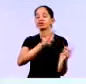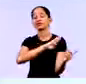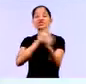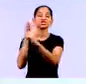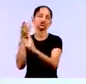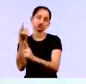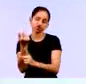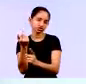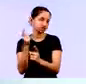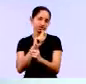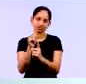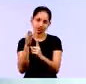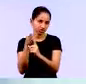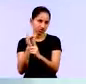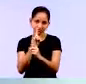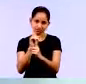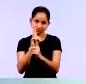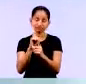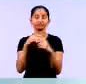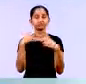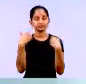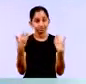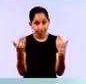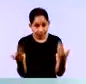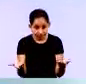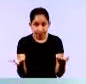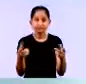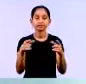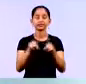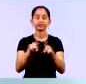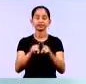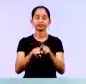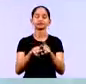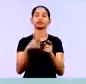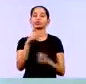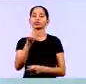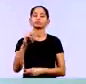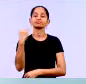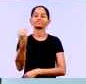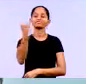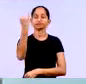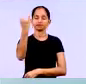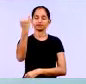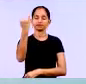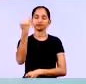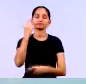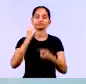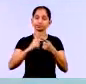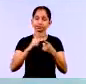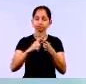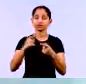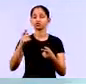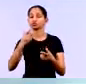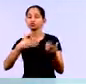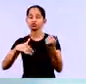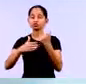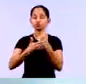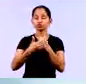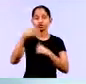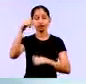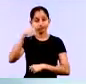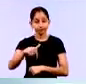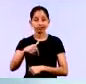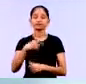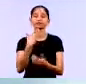importante que eu gostaria de frisar é que nós estamos trabalhando aqui no estudo de